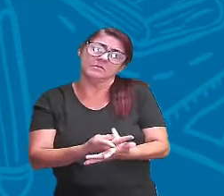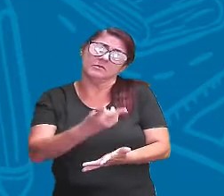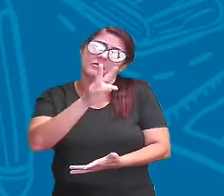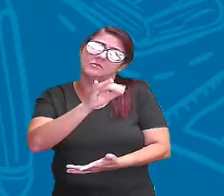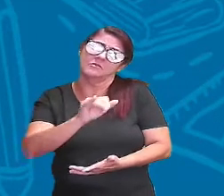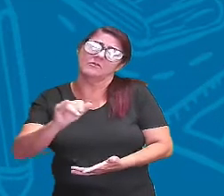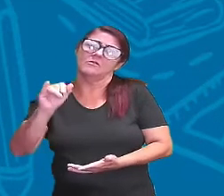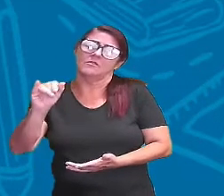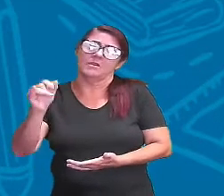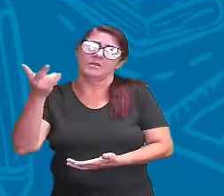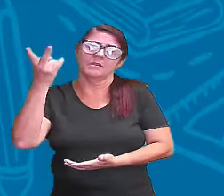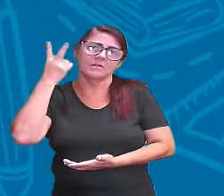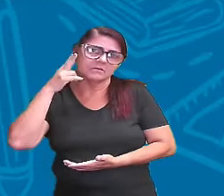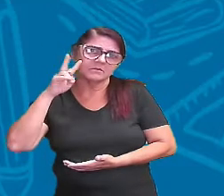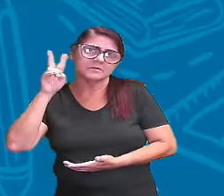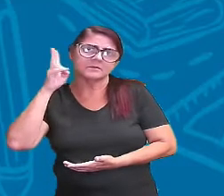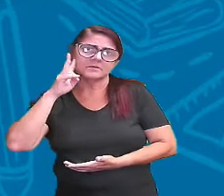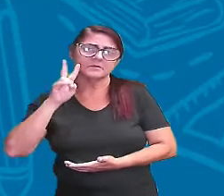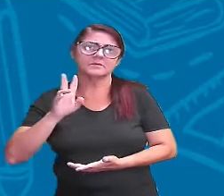acontecer essa história.